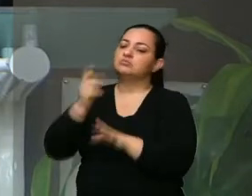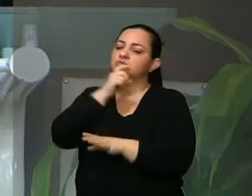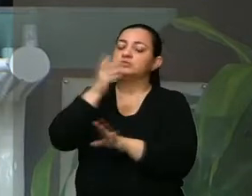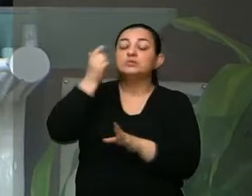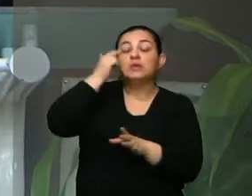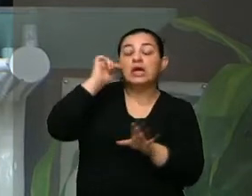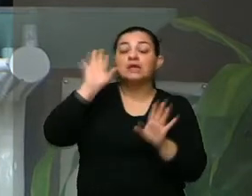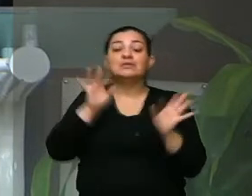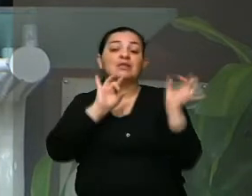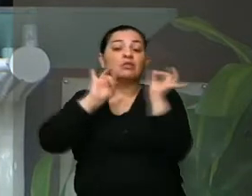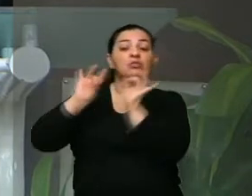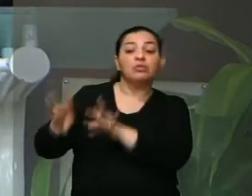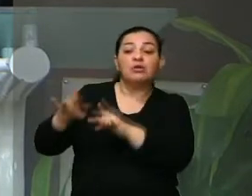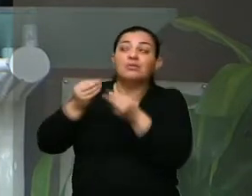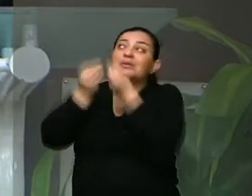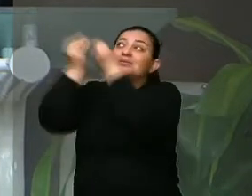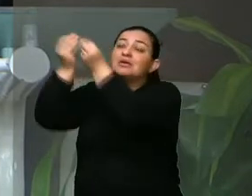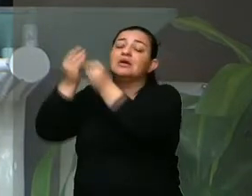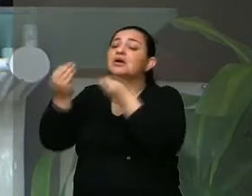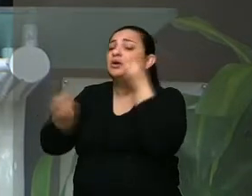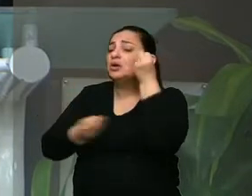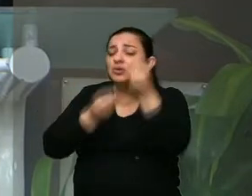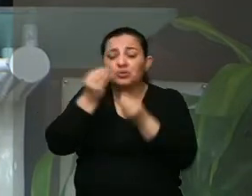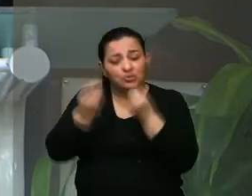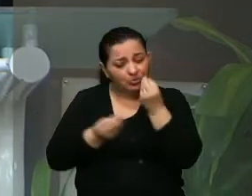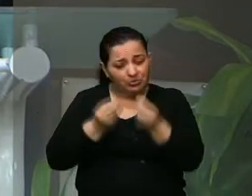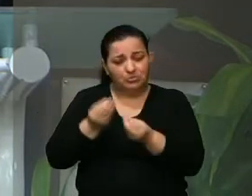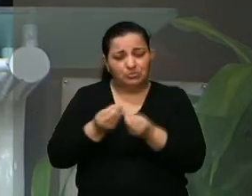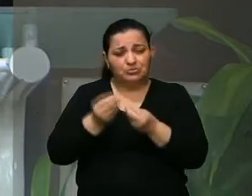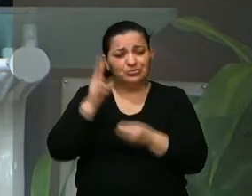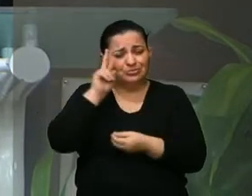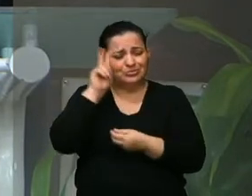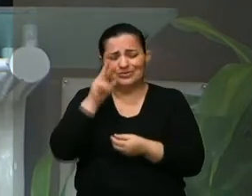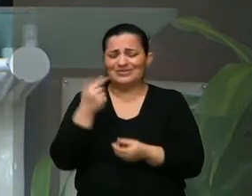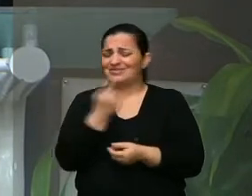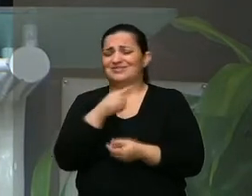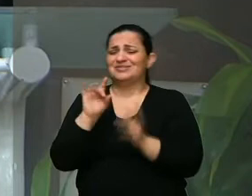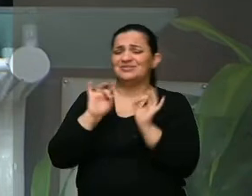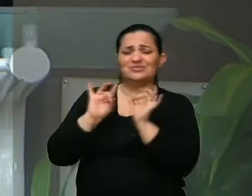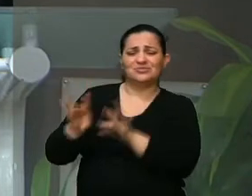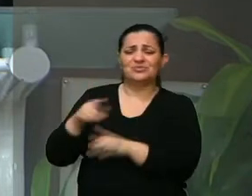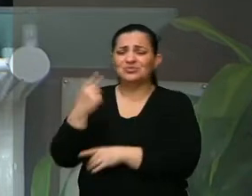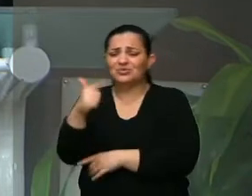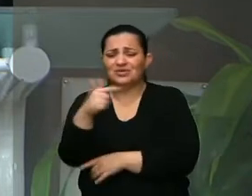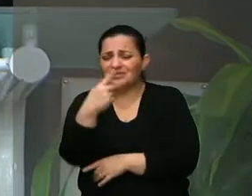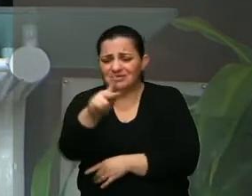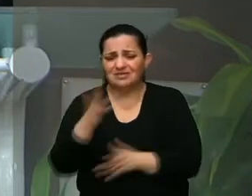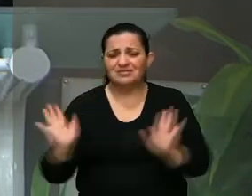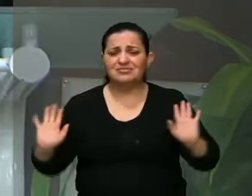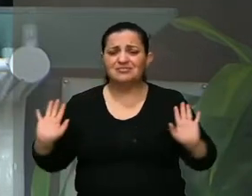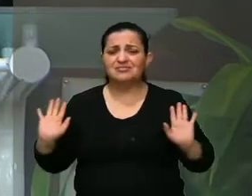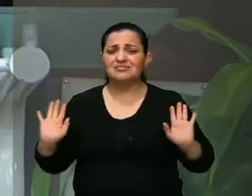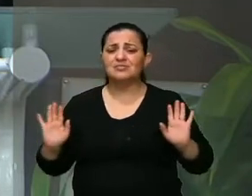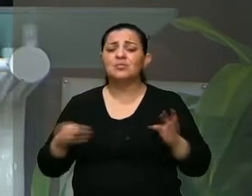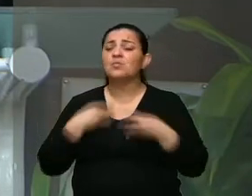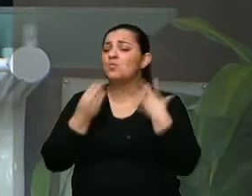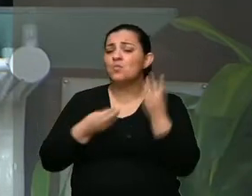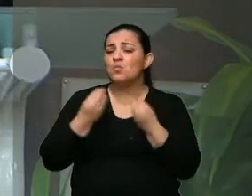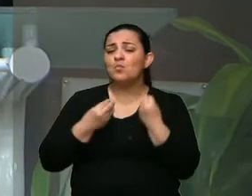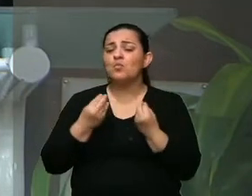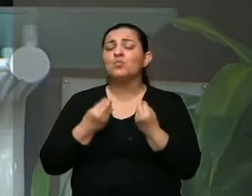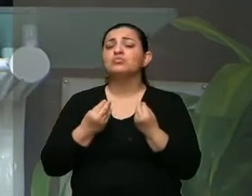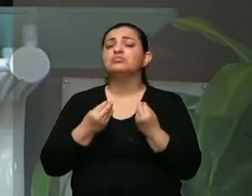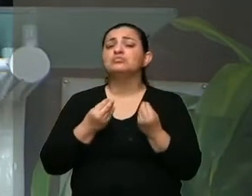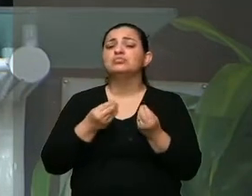mas não sobrou pra dar mas como que não vou história de não sobrar aquilo que não é teu não é teu como é que se vai comprometer